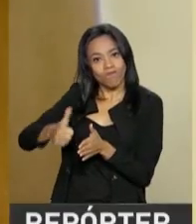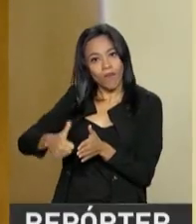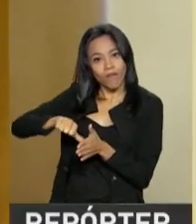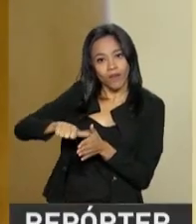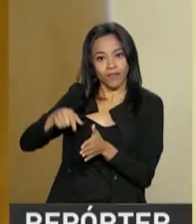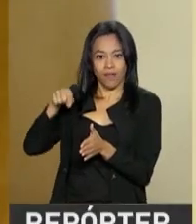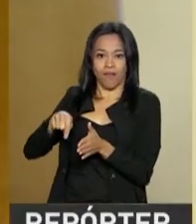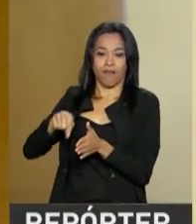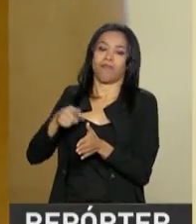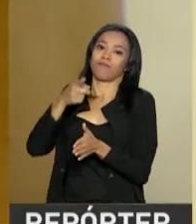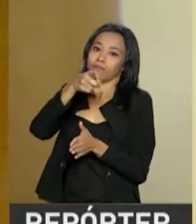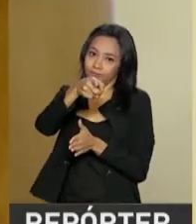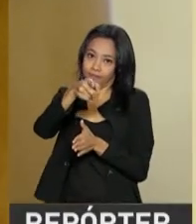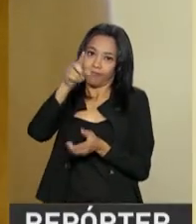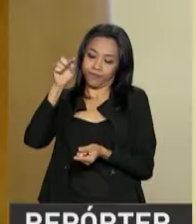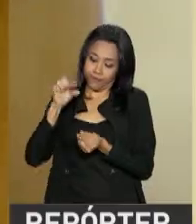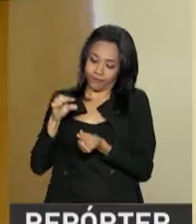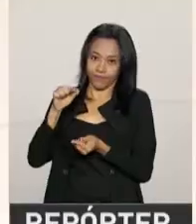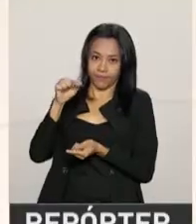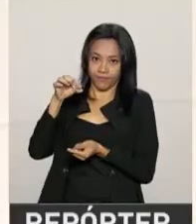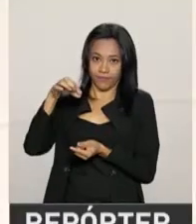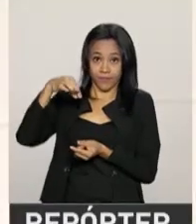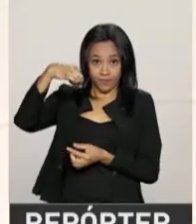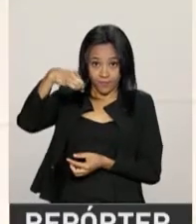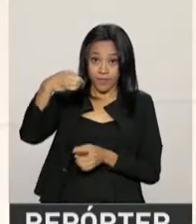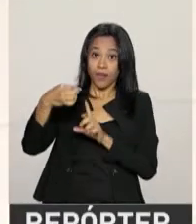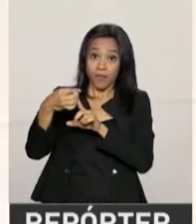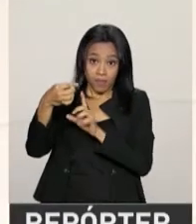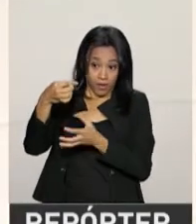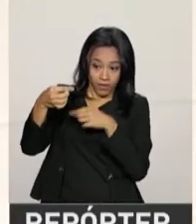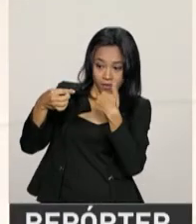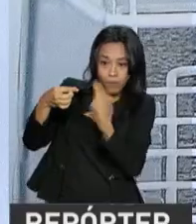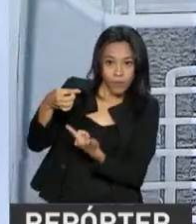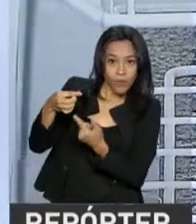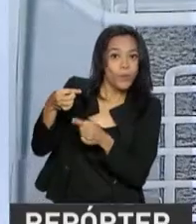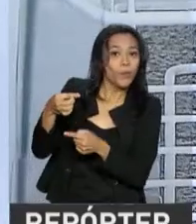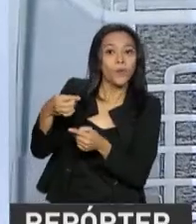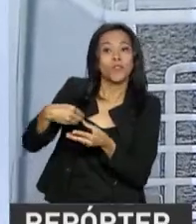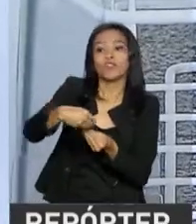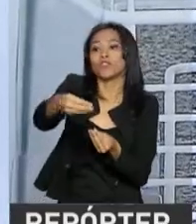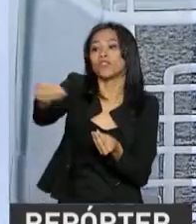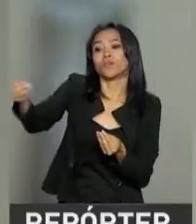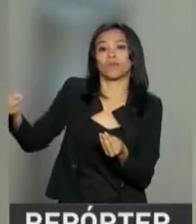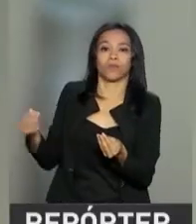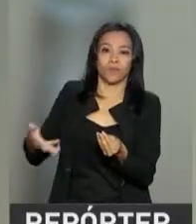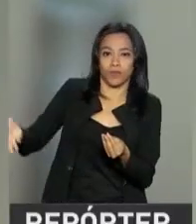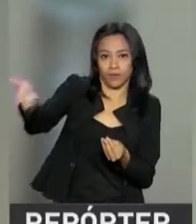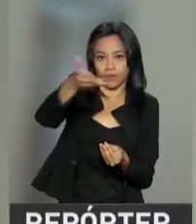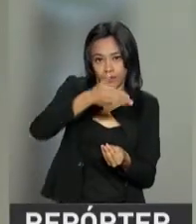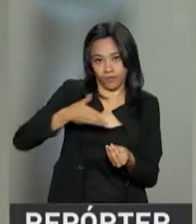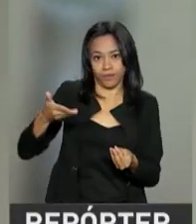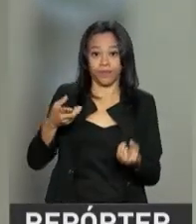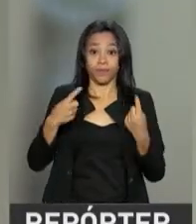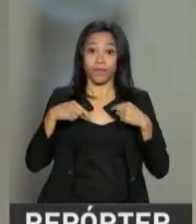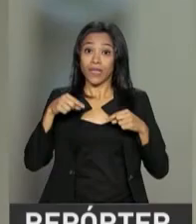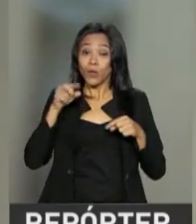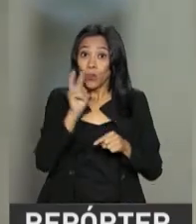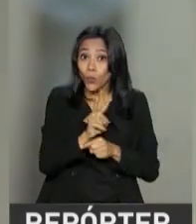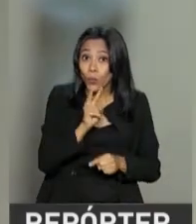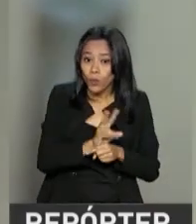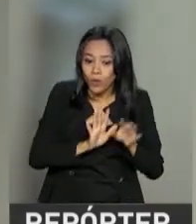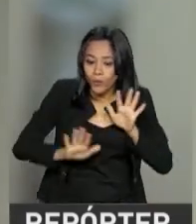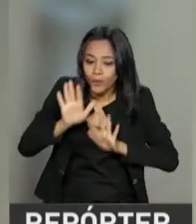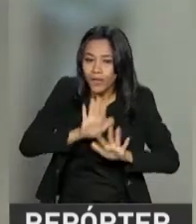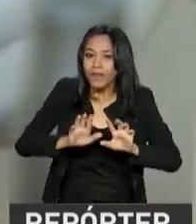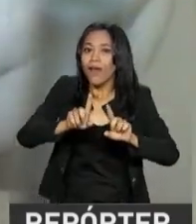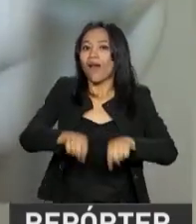assim podermos finalmente tê-lo como estoque para distribuição posterior. Todo esse cuidado garante um